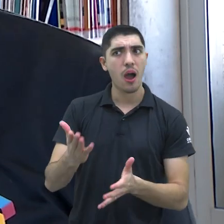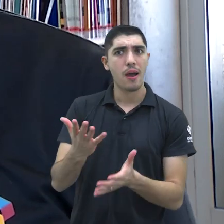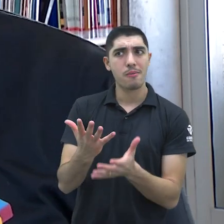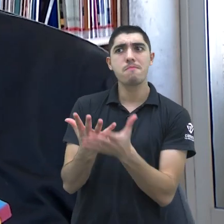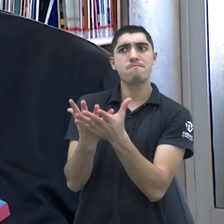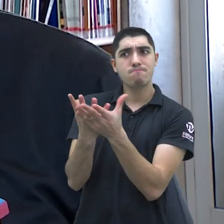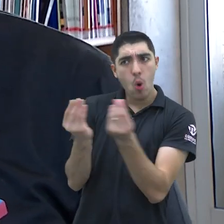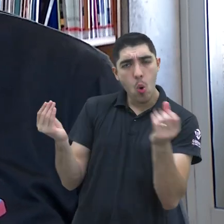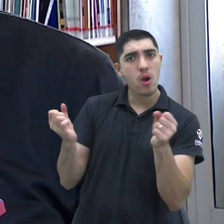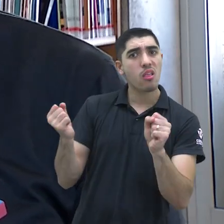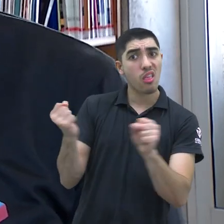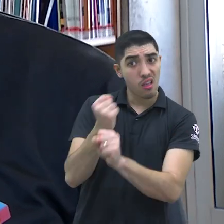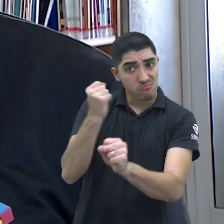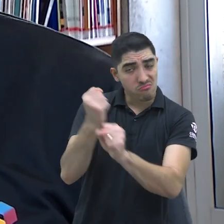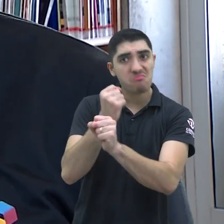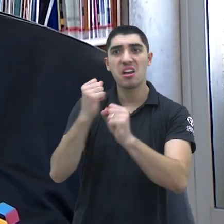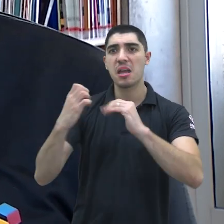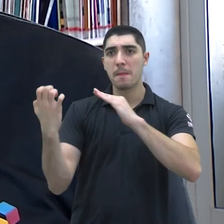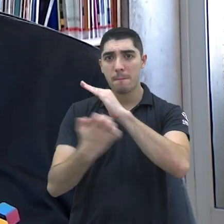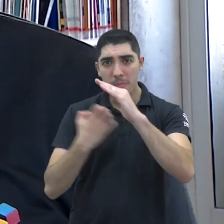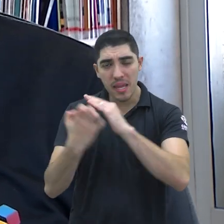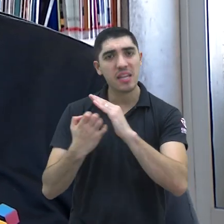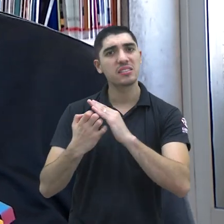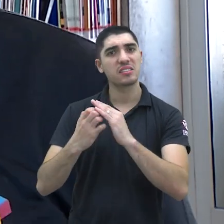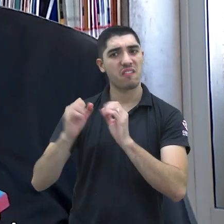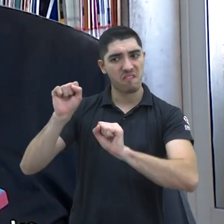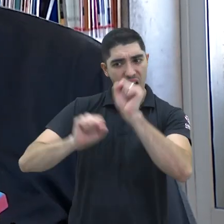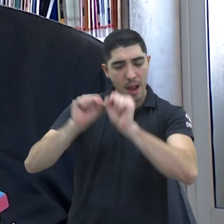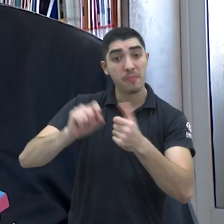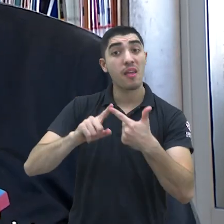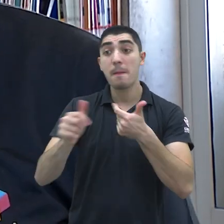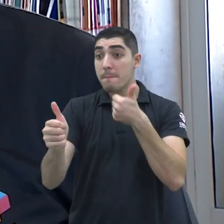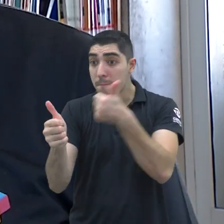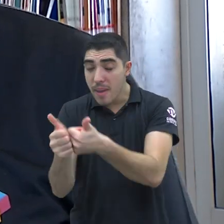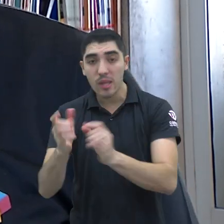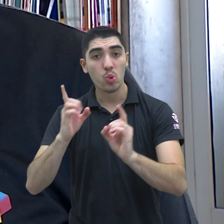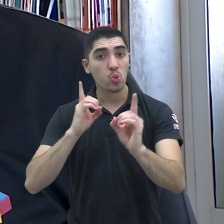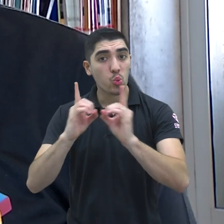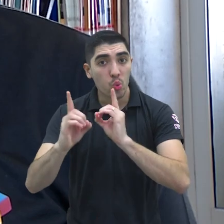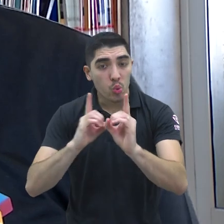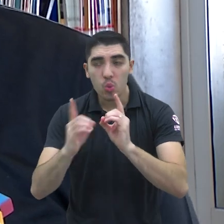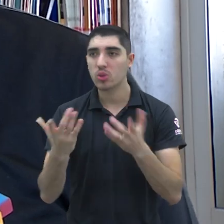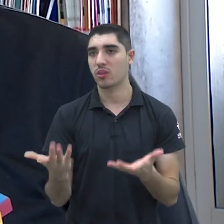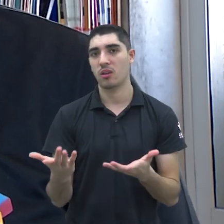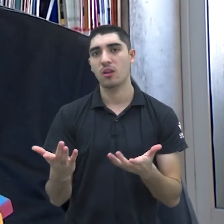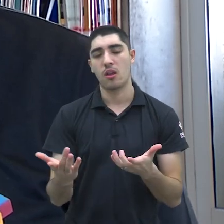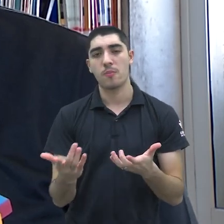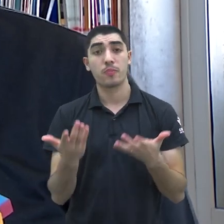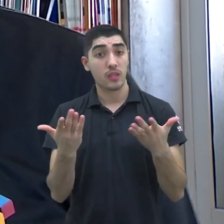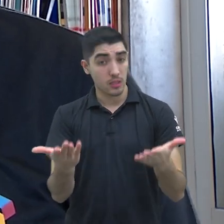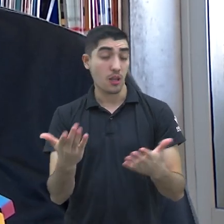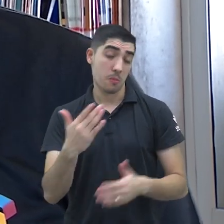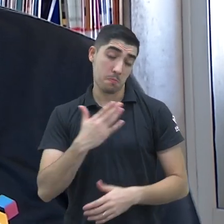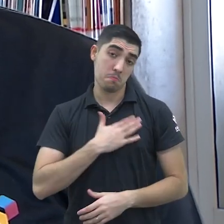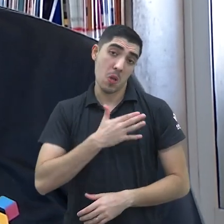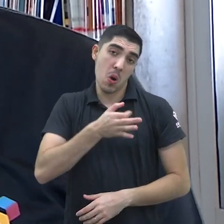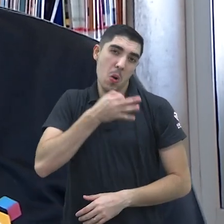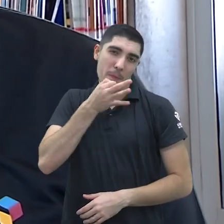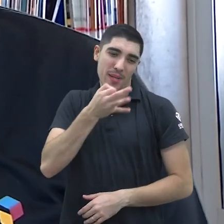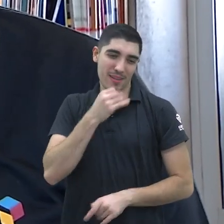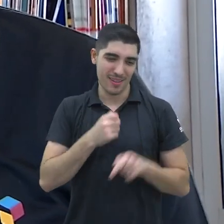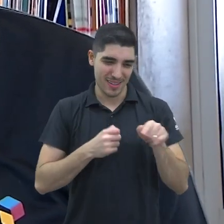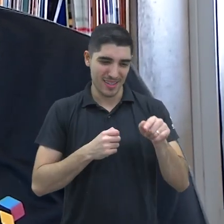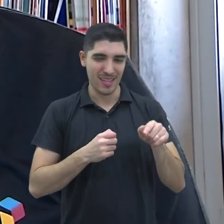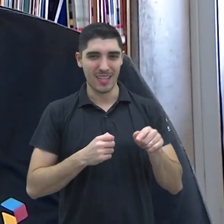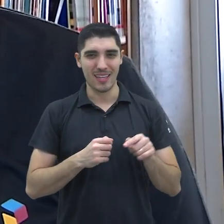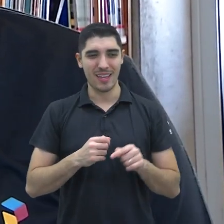muitas indústrias, que está muito próxima da Via Dutra, né? Então, a relação que eu vejo